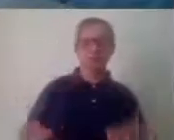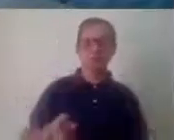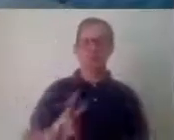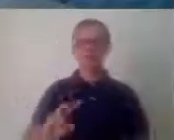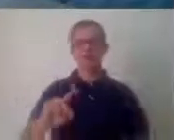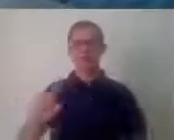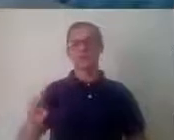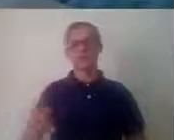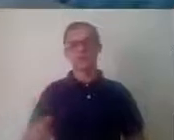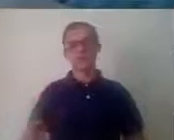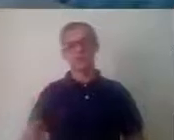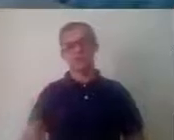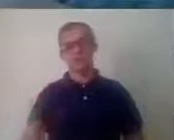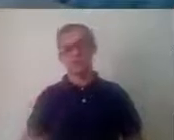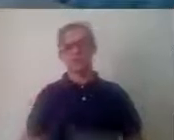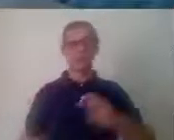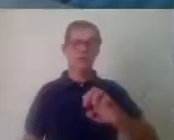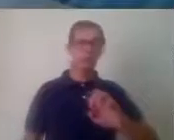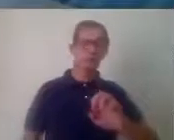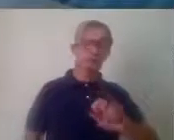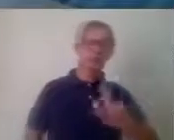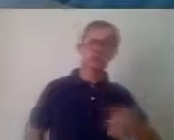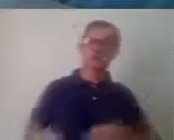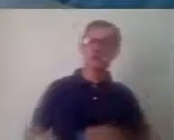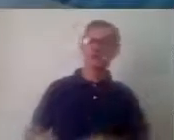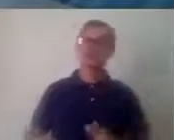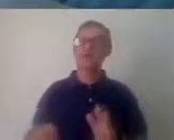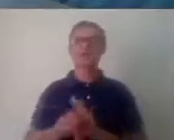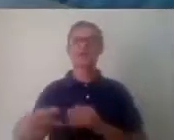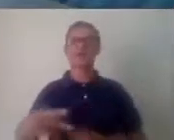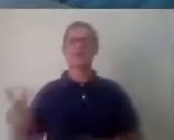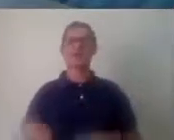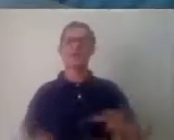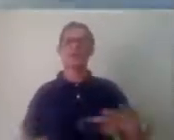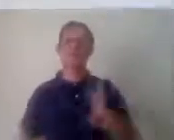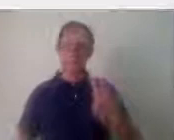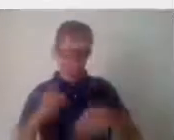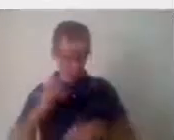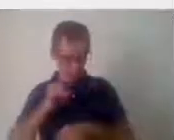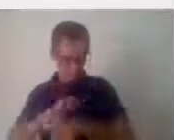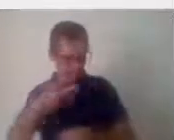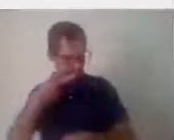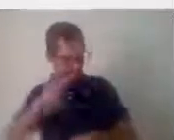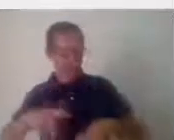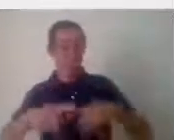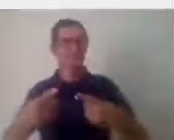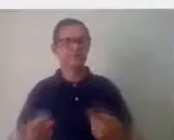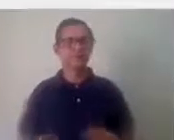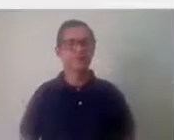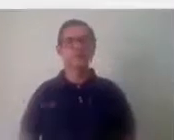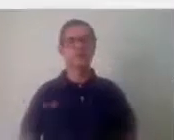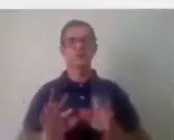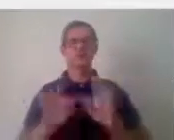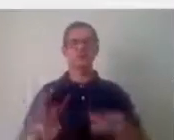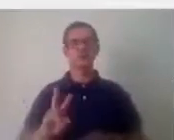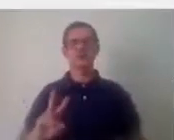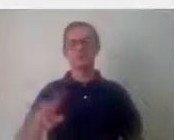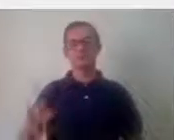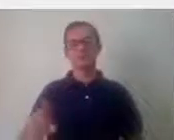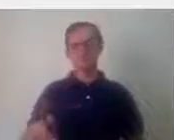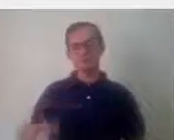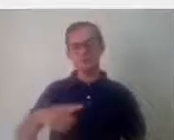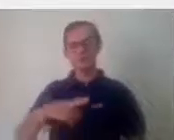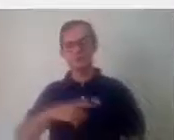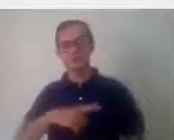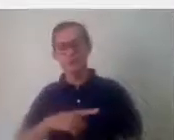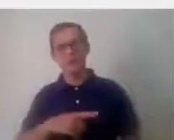duas variáveis reais, como que a gente define o máximo e o mínimo? Acompanhe no quadro. Uma função de duas variáveis, ela tem